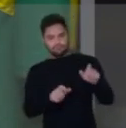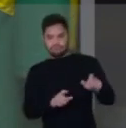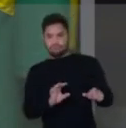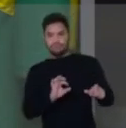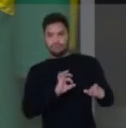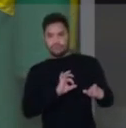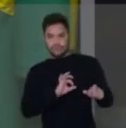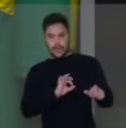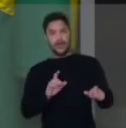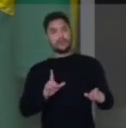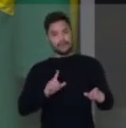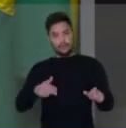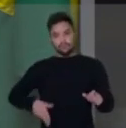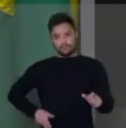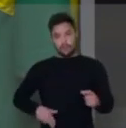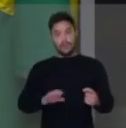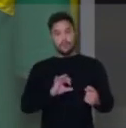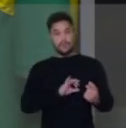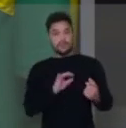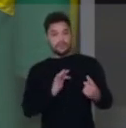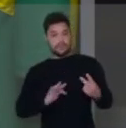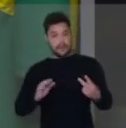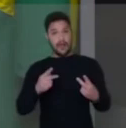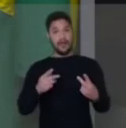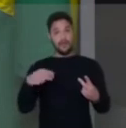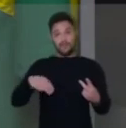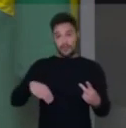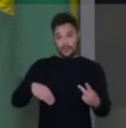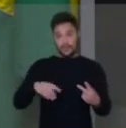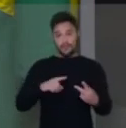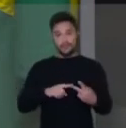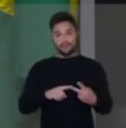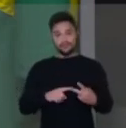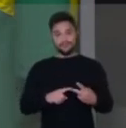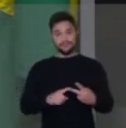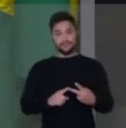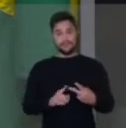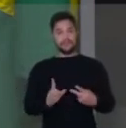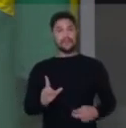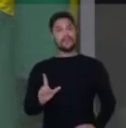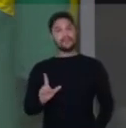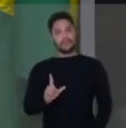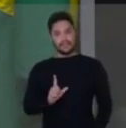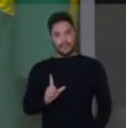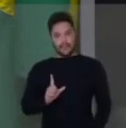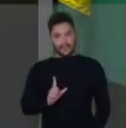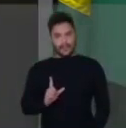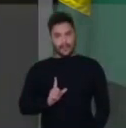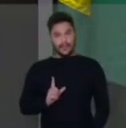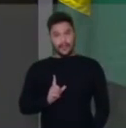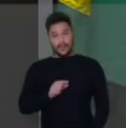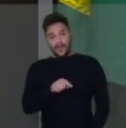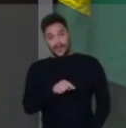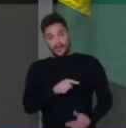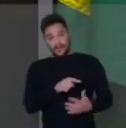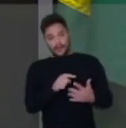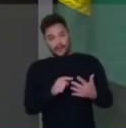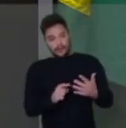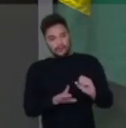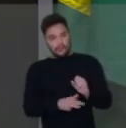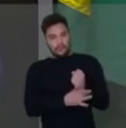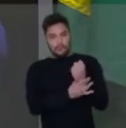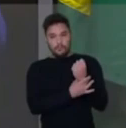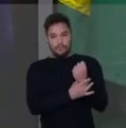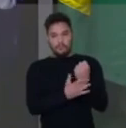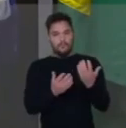armas, como Polícia Federal, Polícia Militar. Você tem todo esse aparato de segurança pública, colocando como se fosse